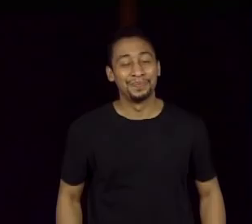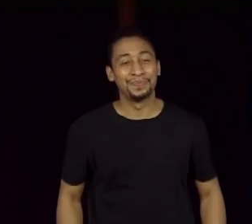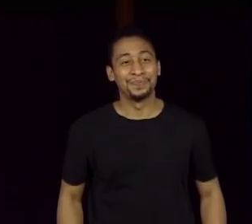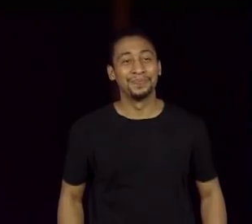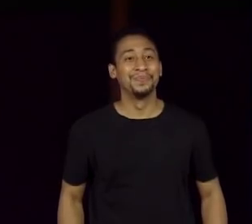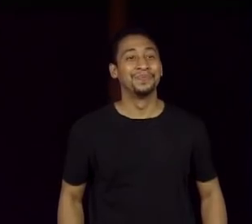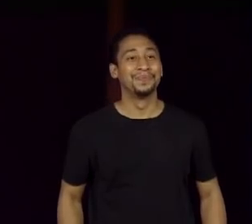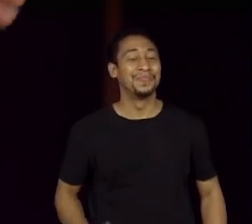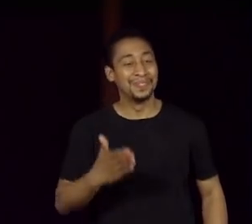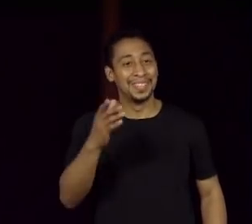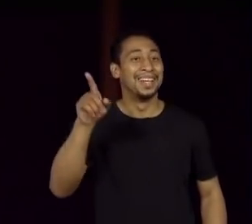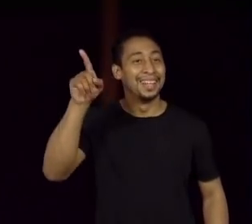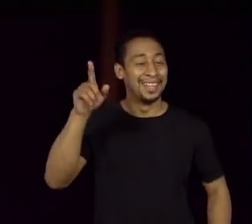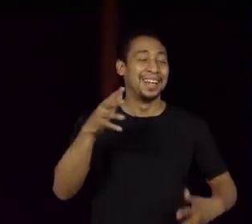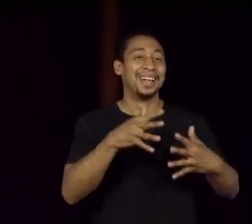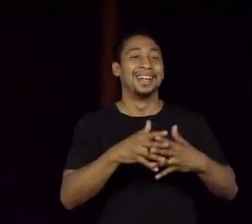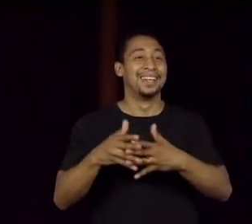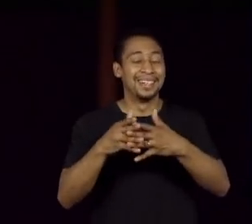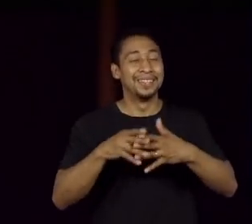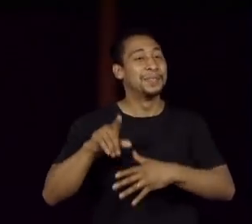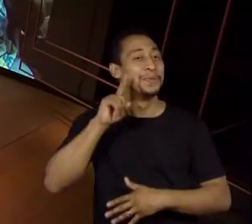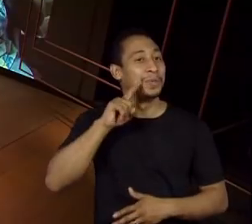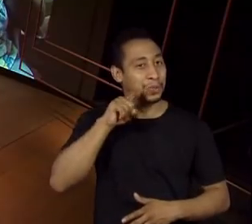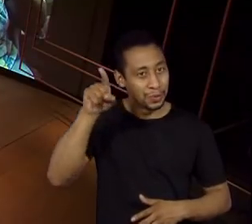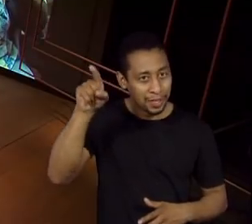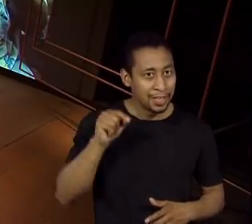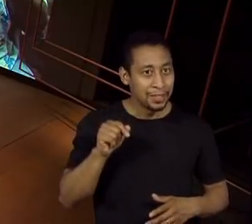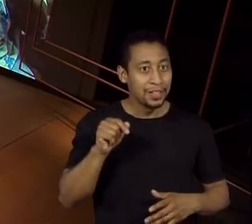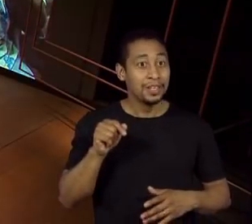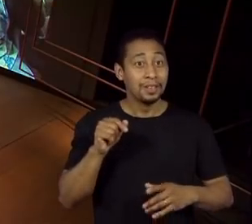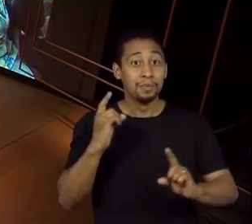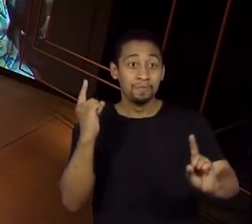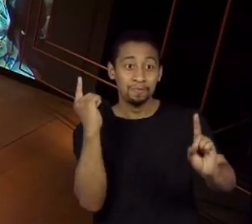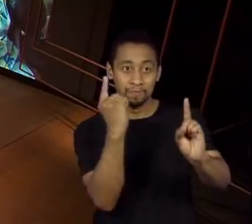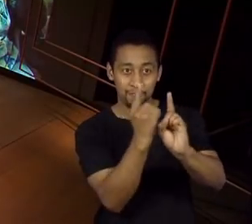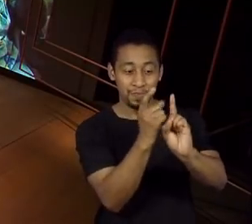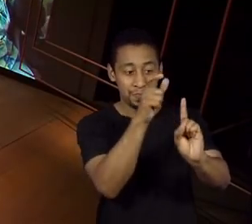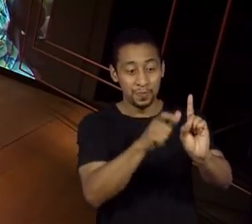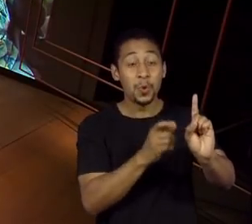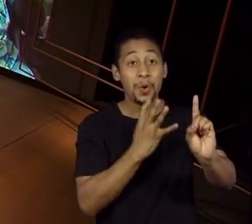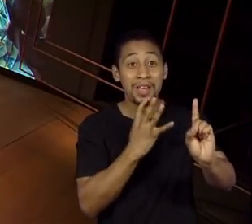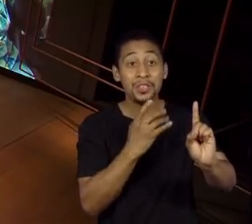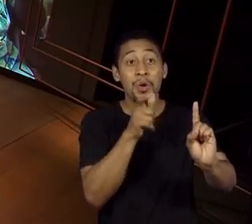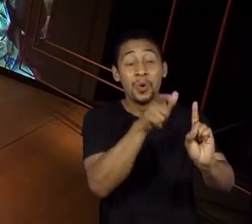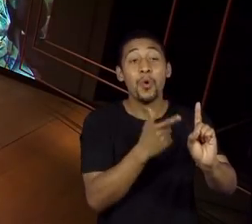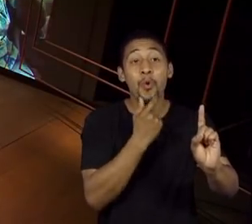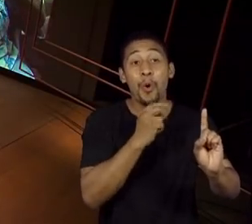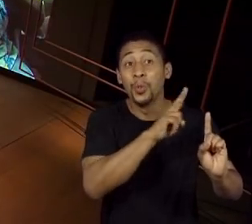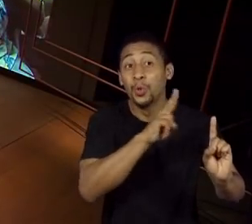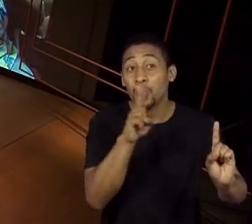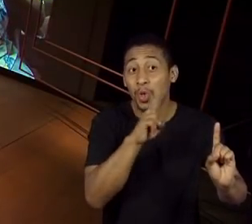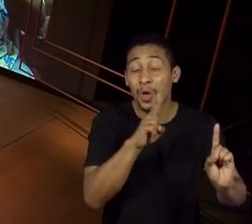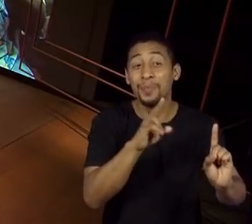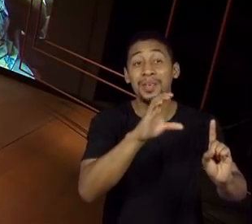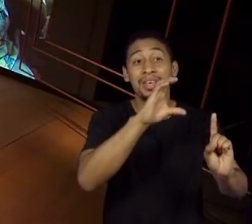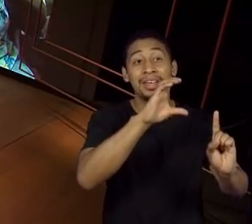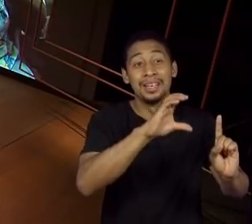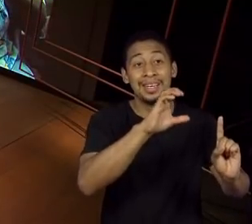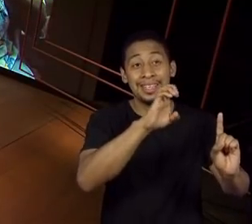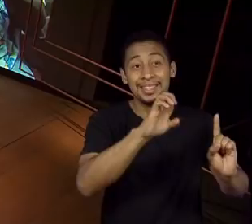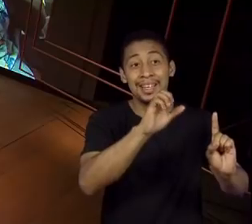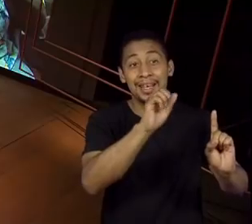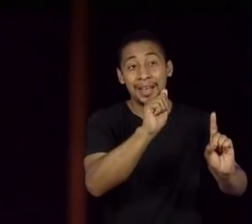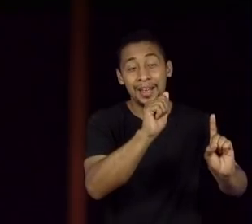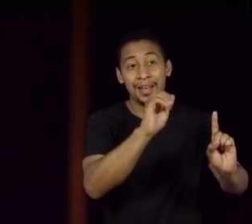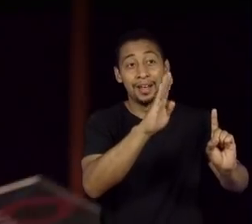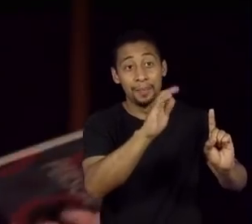lá nos Estados Unidos, você acabou conhecendo um cara chamado Sebastião. Sebastião. Fala pra gente quem era